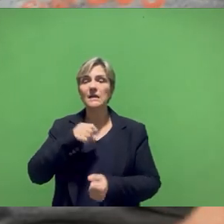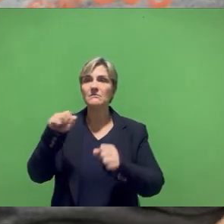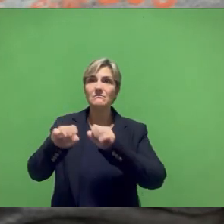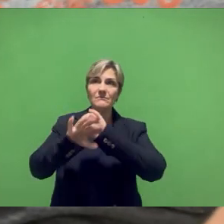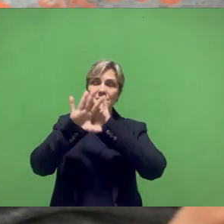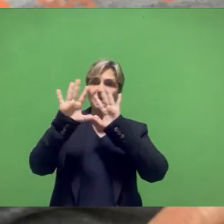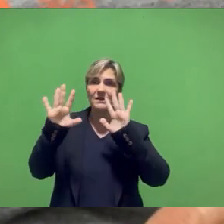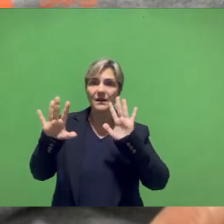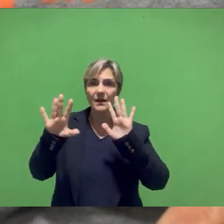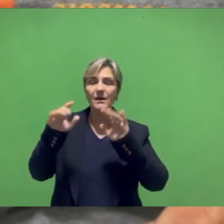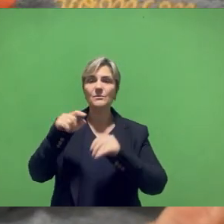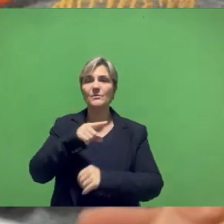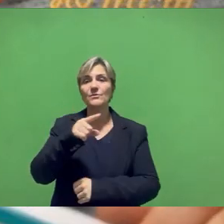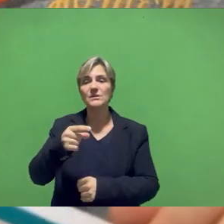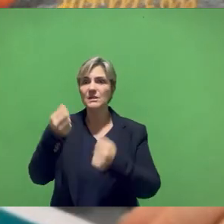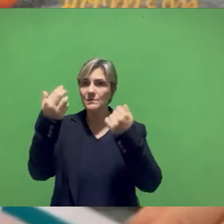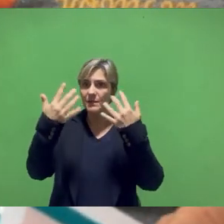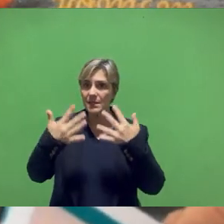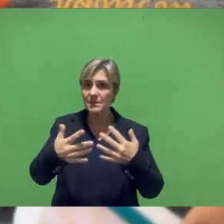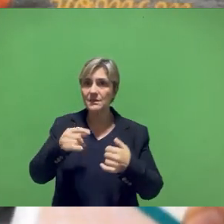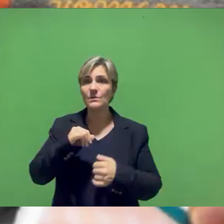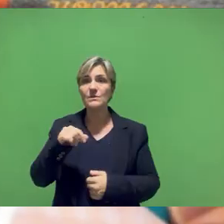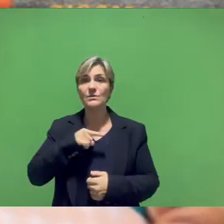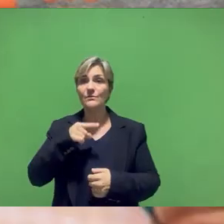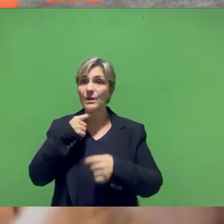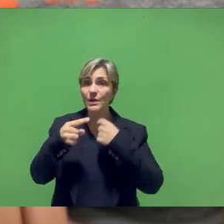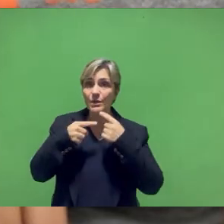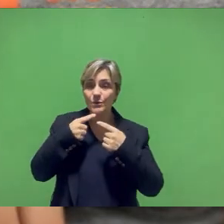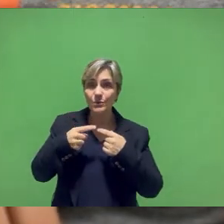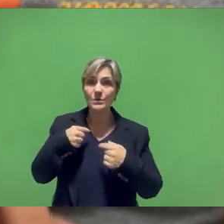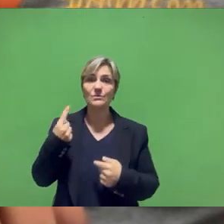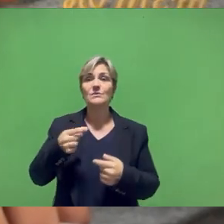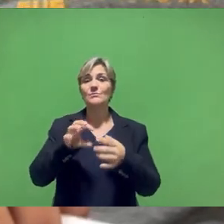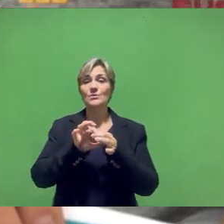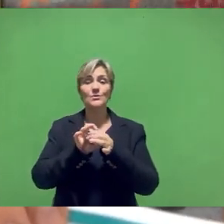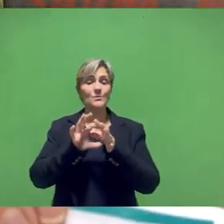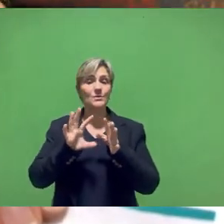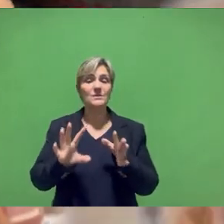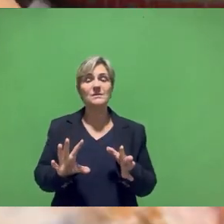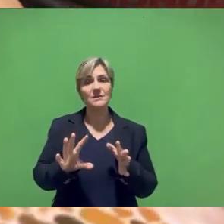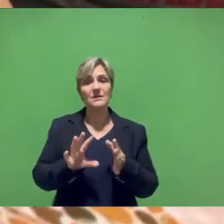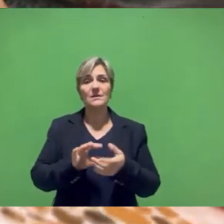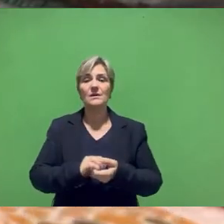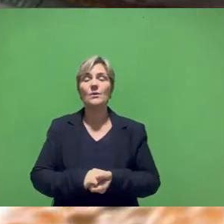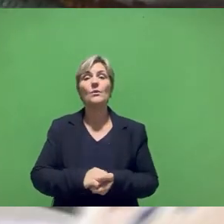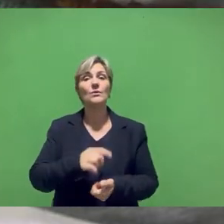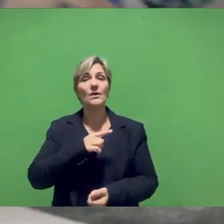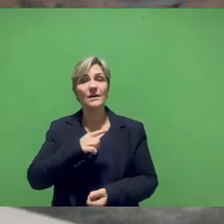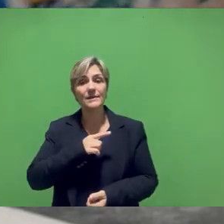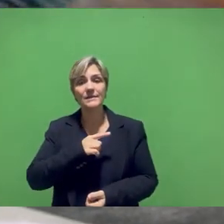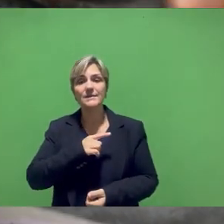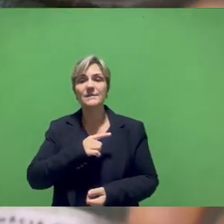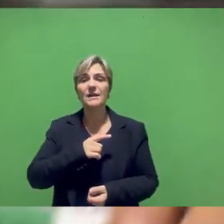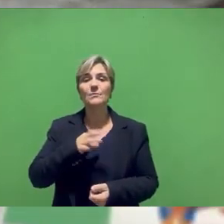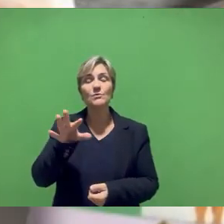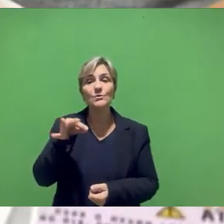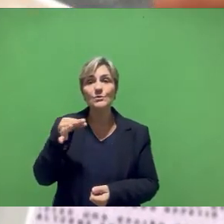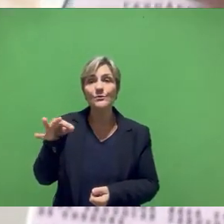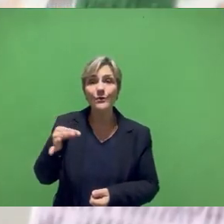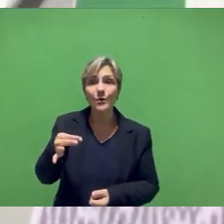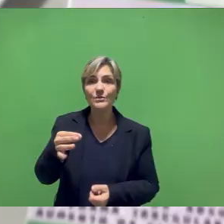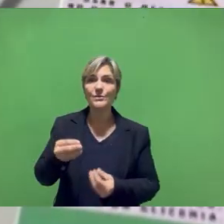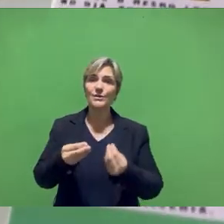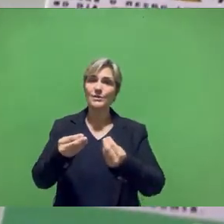vocês, esclarecedor. Se tiverem alguma dúvida, a gente está à disposição, tá? A gente tem os folders que a gente